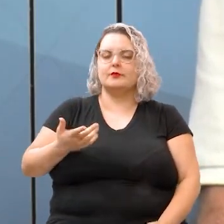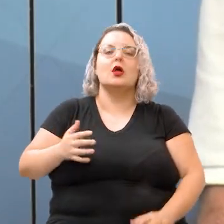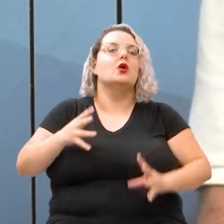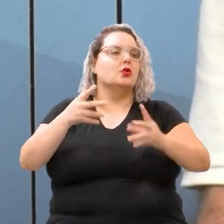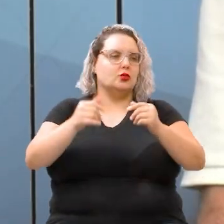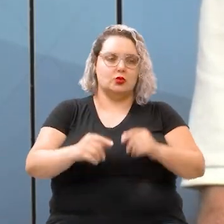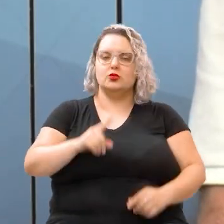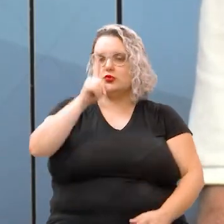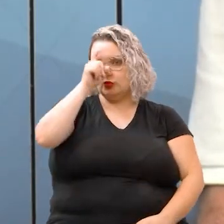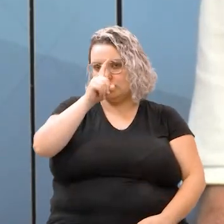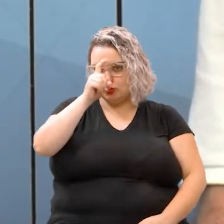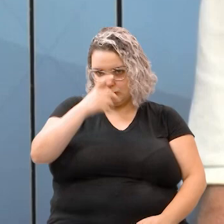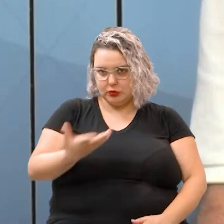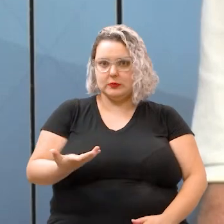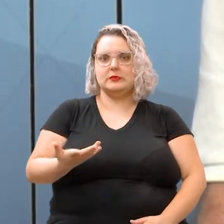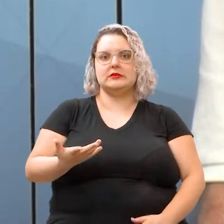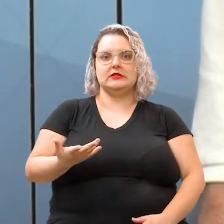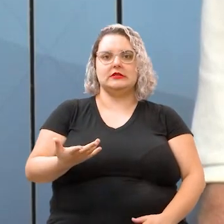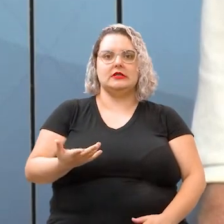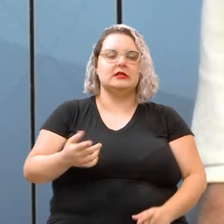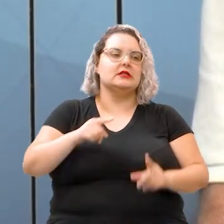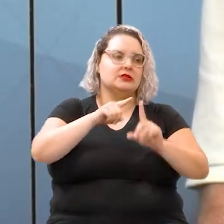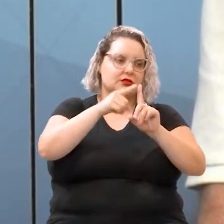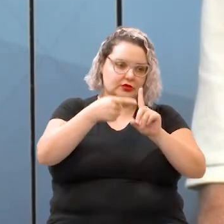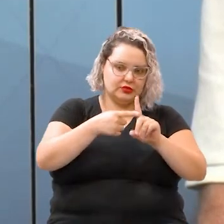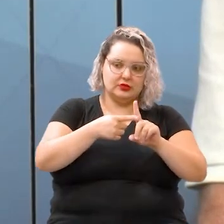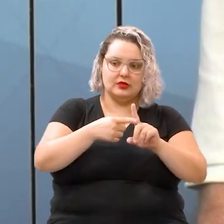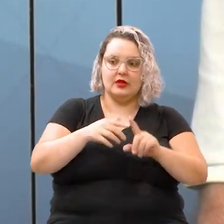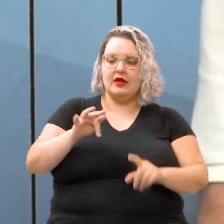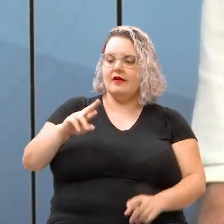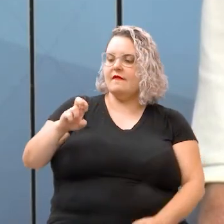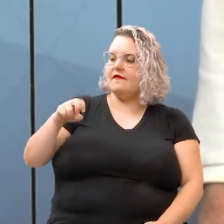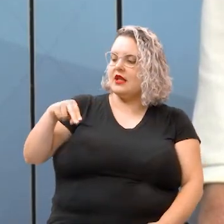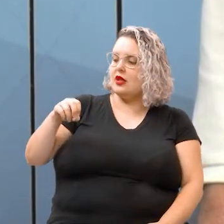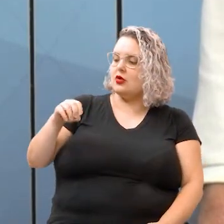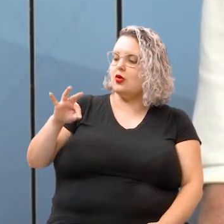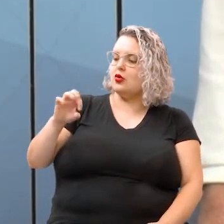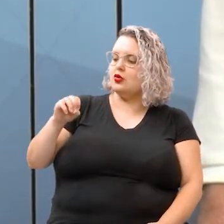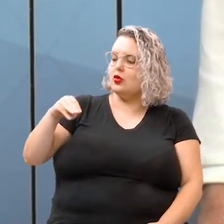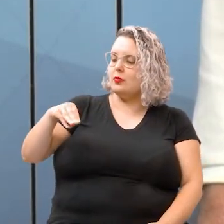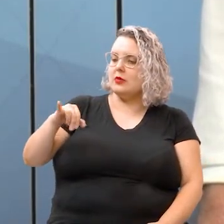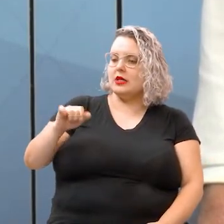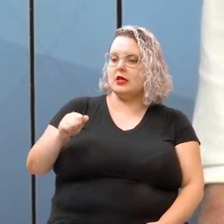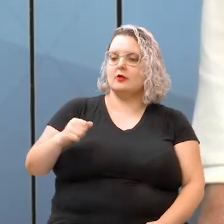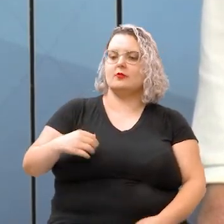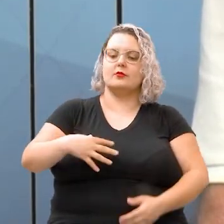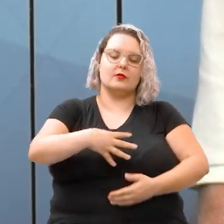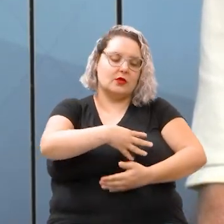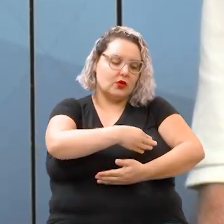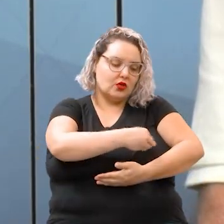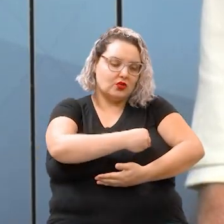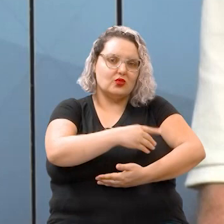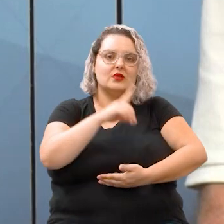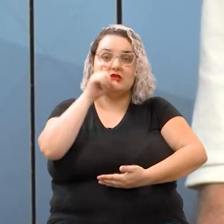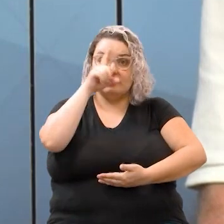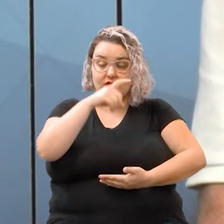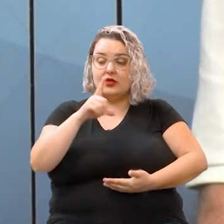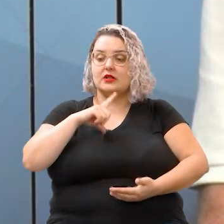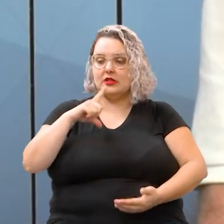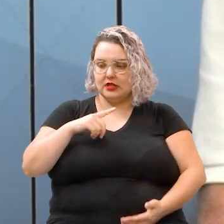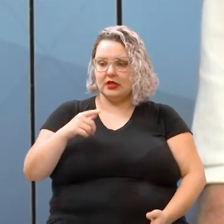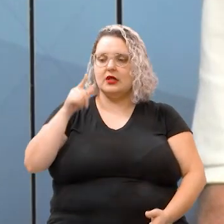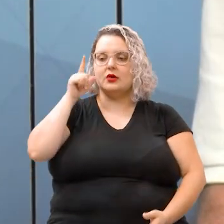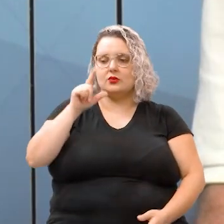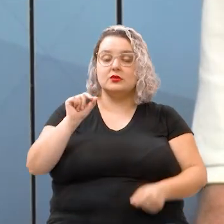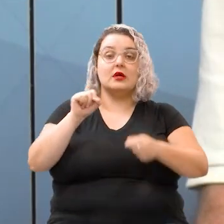maternidades, né, já fazem essa avaliação. A gente faz muita frenotomia, às vezes quando o bebezinho tem dificuldade de mamar. Isso existe, a gente